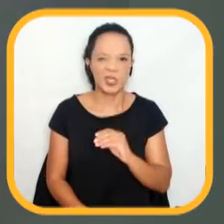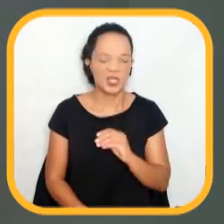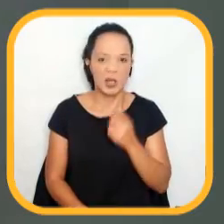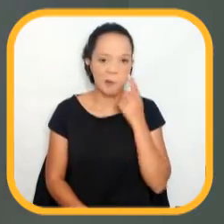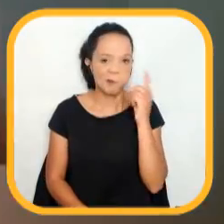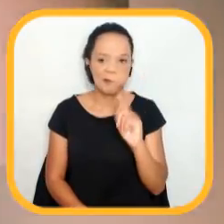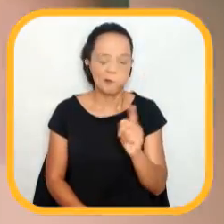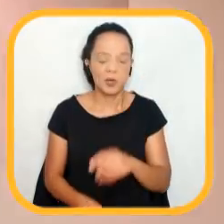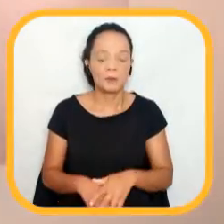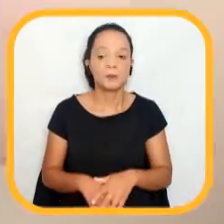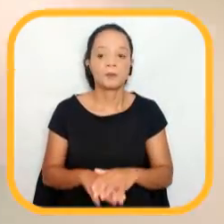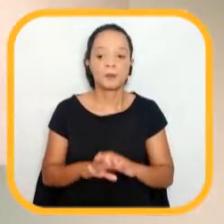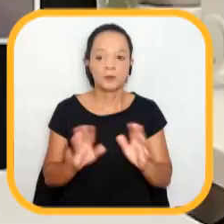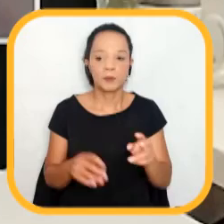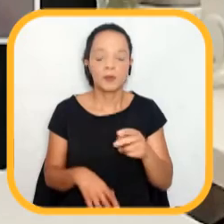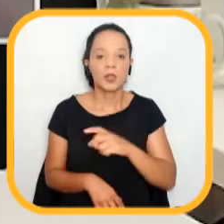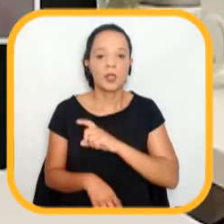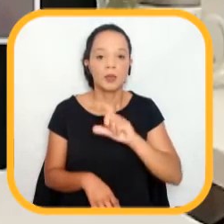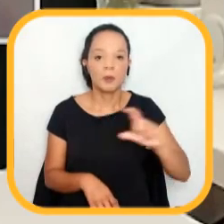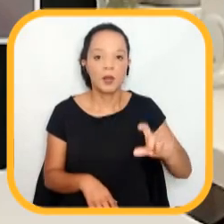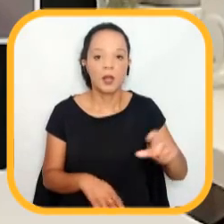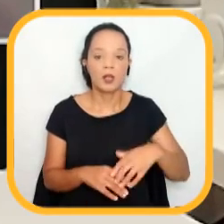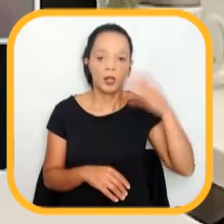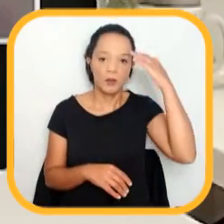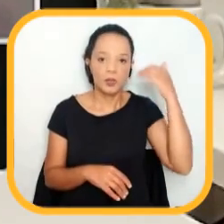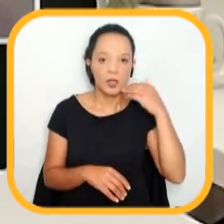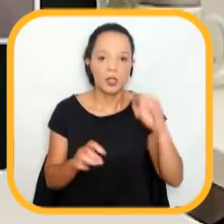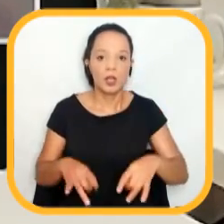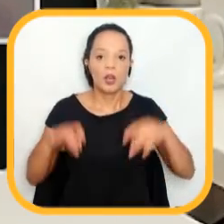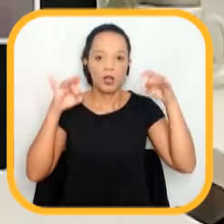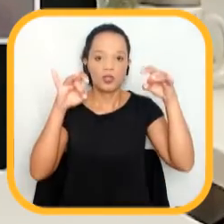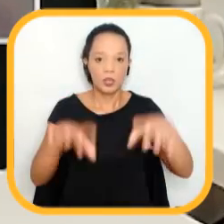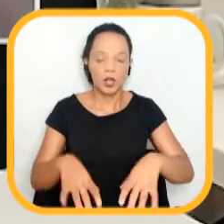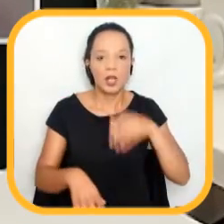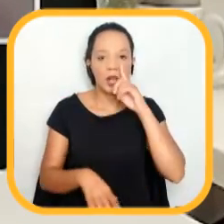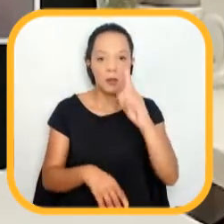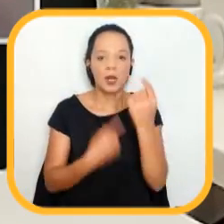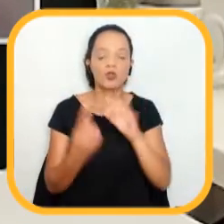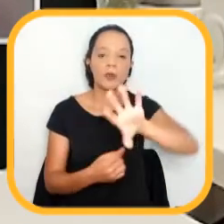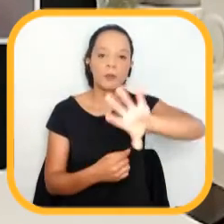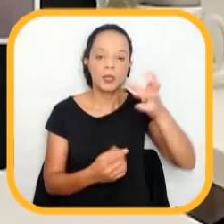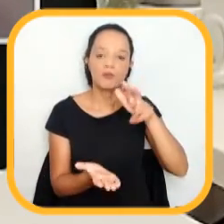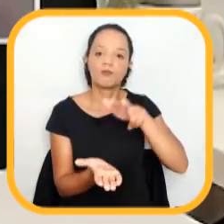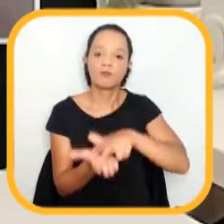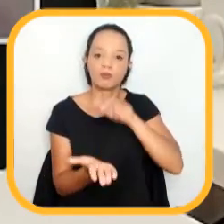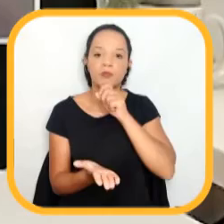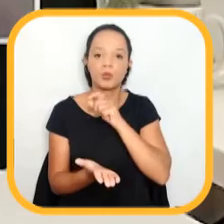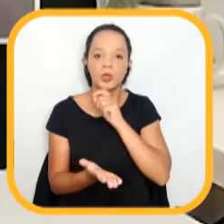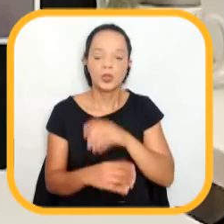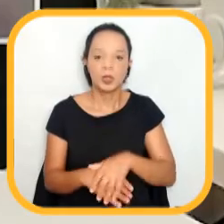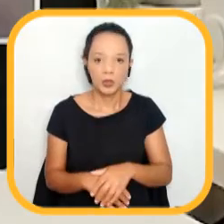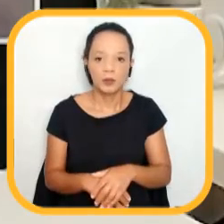Não faço ideia, não tenho conhecimento nenhum sobre isso. Nepal, Nova Zelândia, Austrália, Alemanha e Paquistão são alguns dos países que